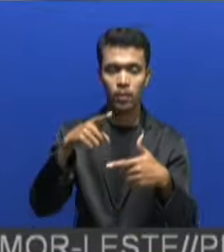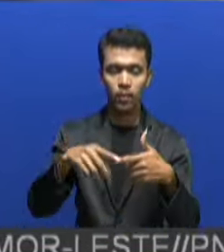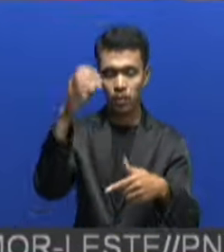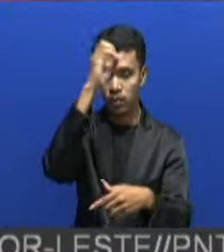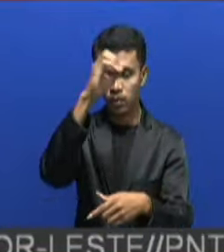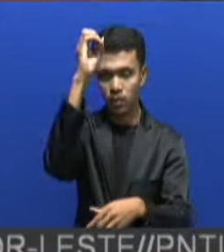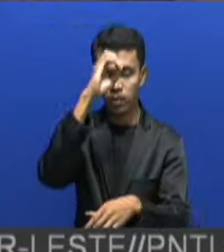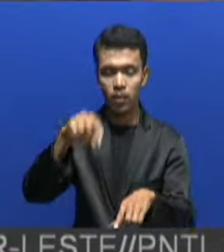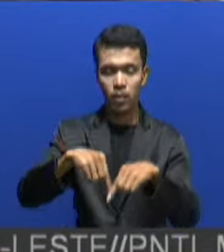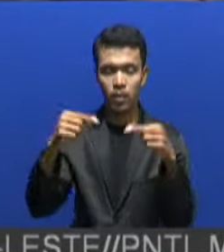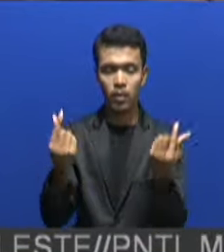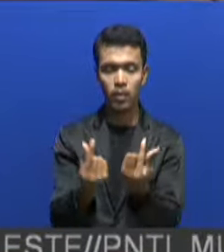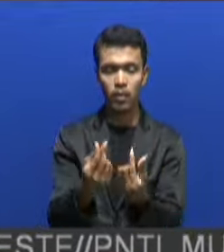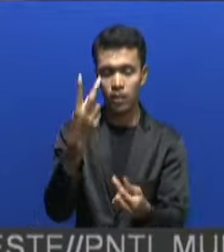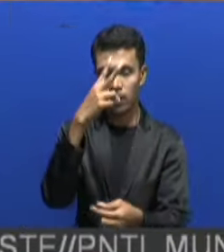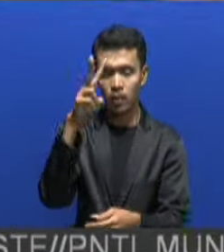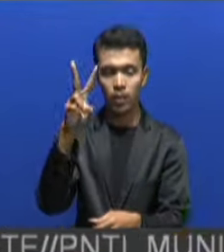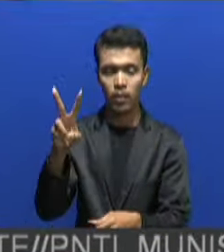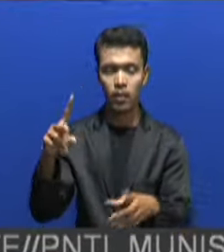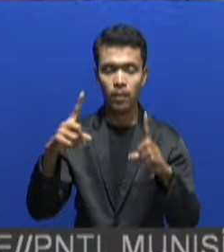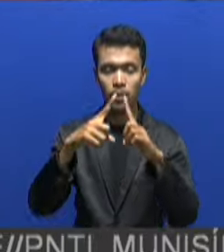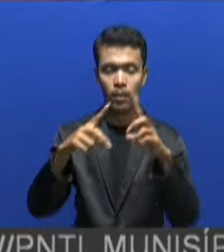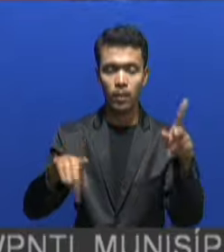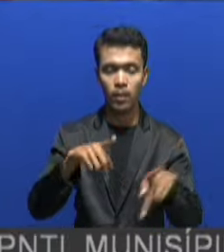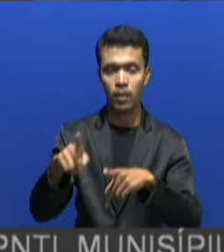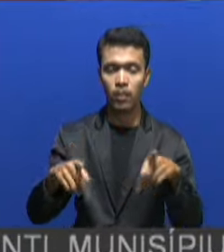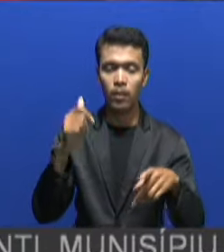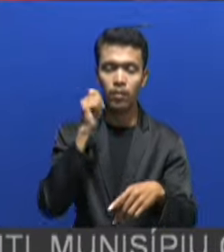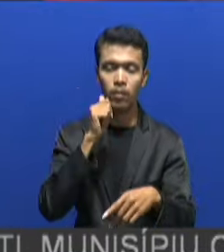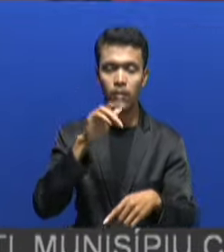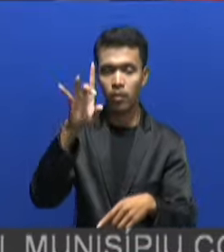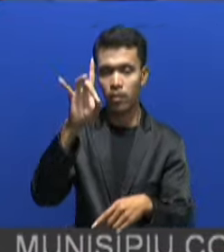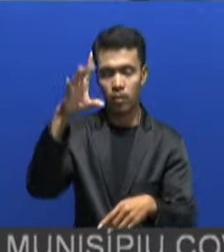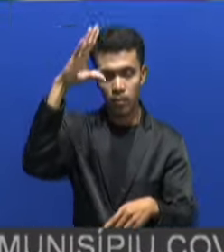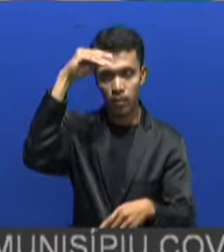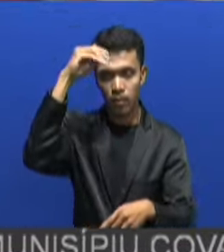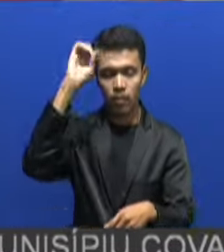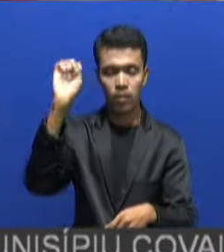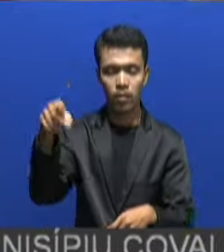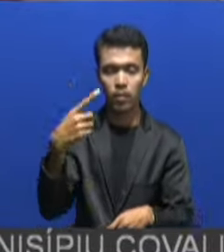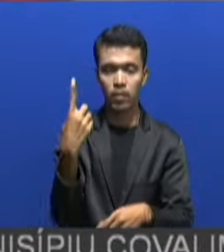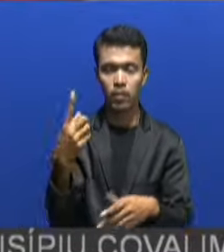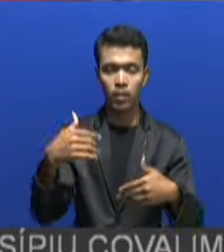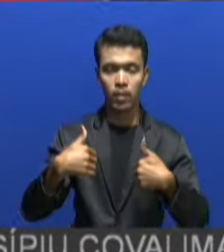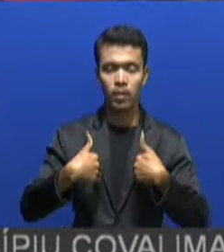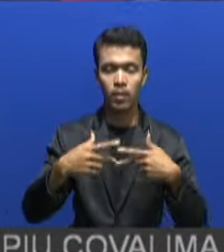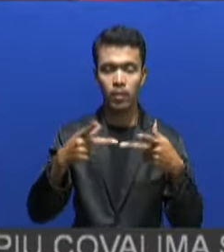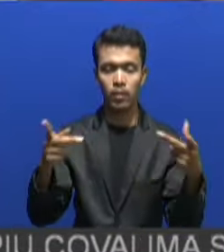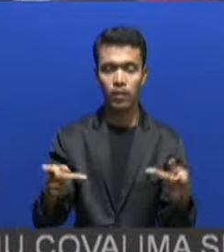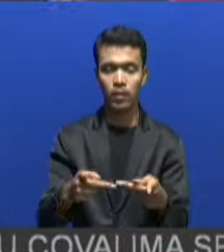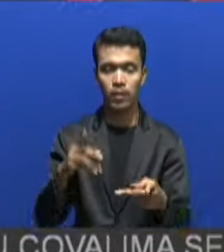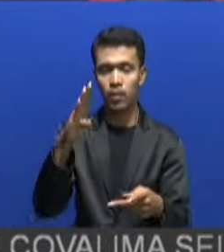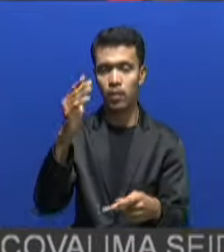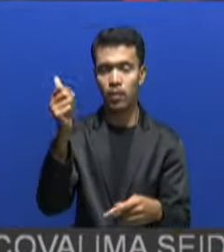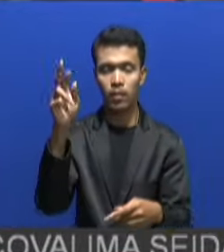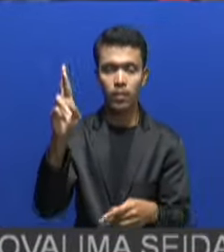equipa conjunta consegue hala identificação ba cidadão feto na Ingualu, no made na Insanulu Racing Ida e a Fatim bar no karaoke